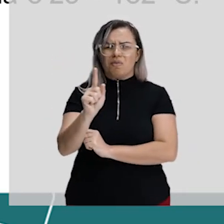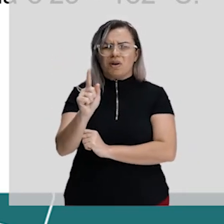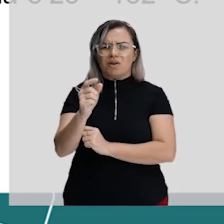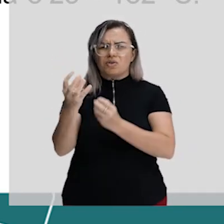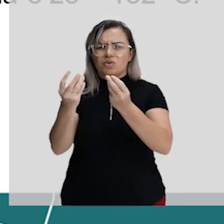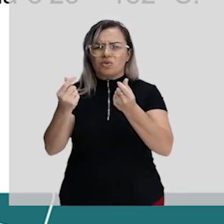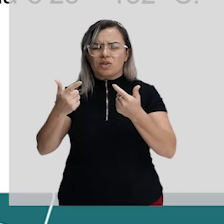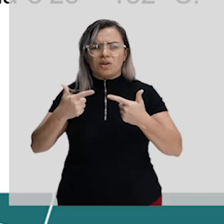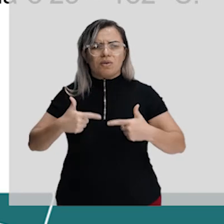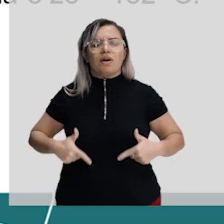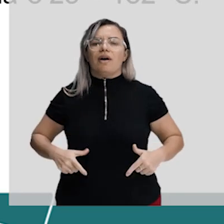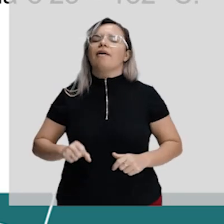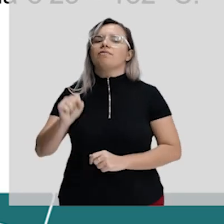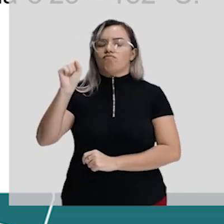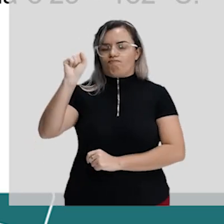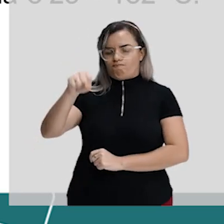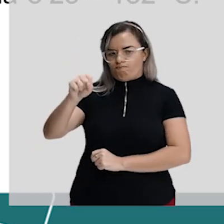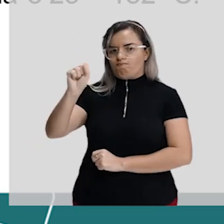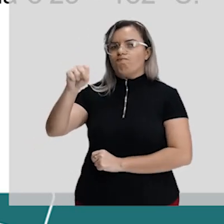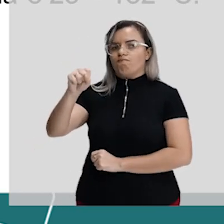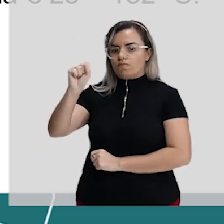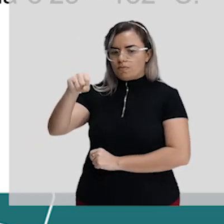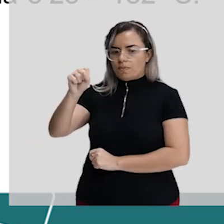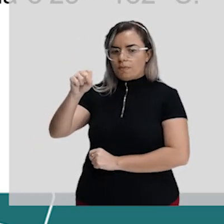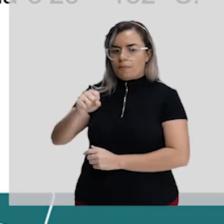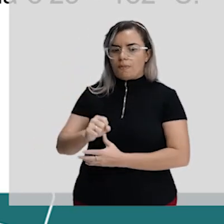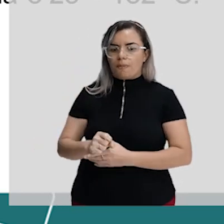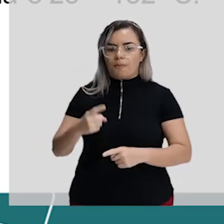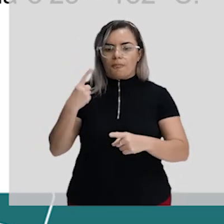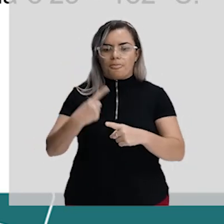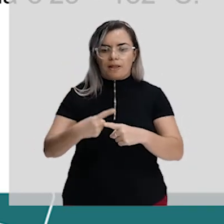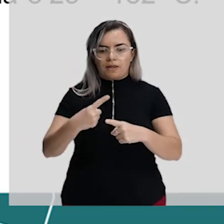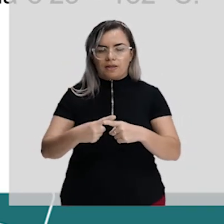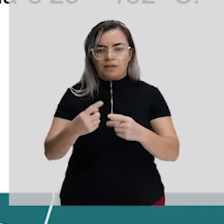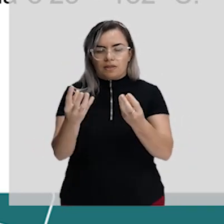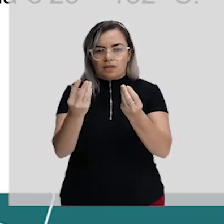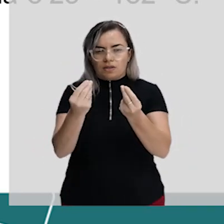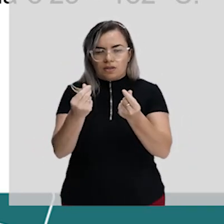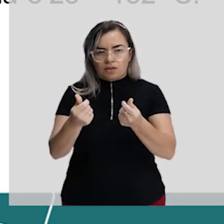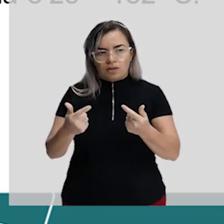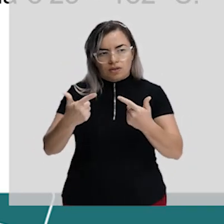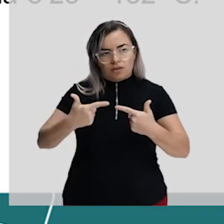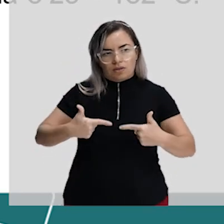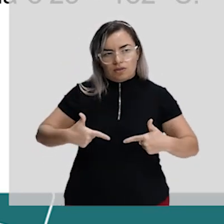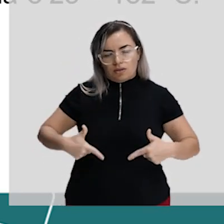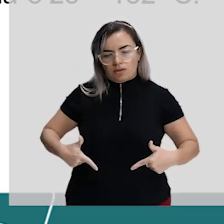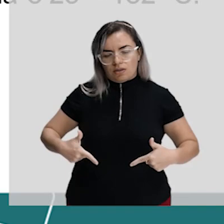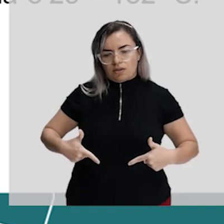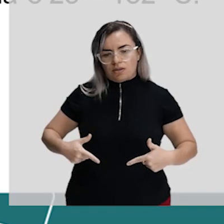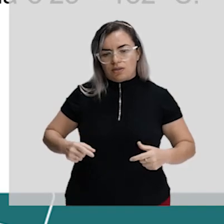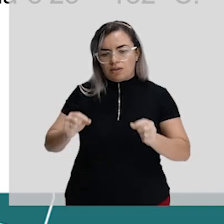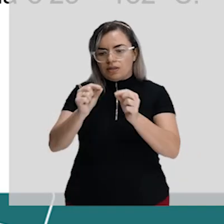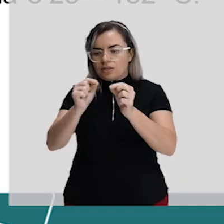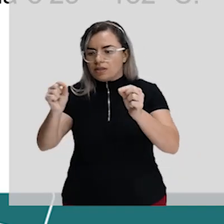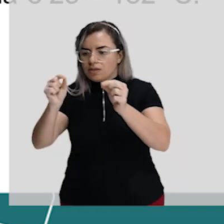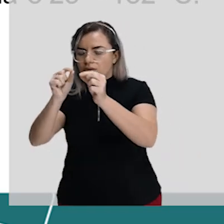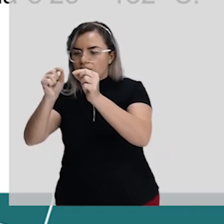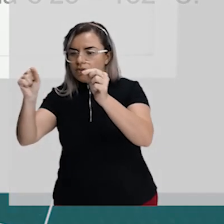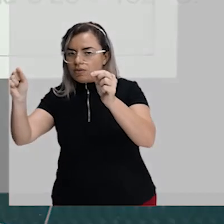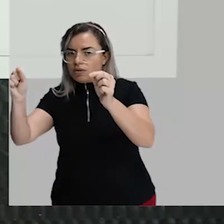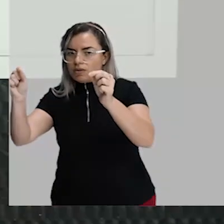pura. É substância pura sim. Porque se não fosse substância pura, esses pontos onde há mudança de estado, eles não